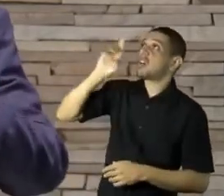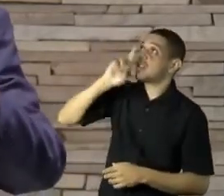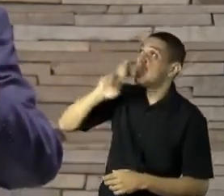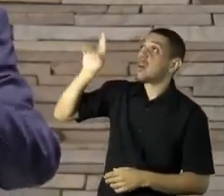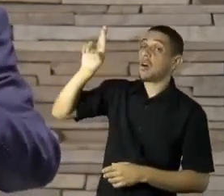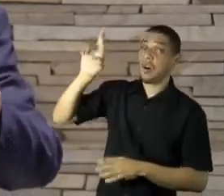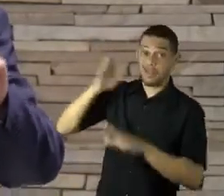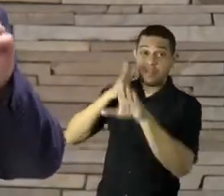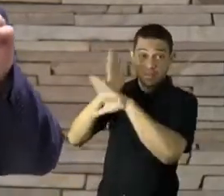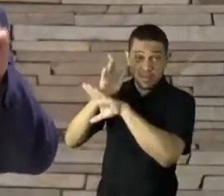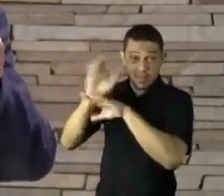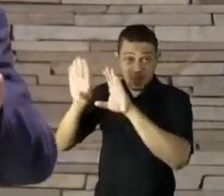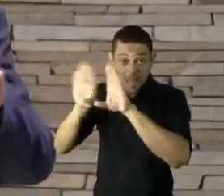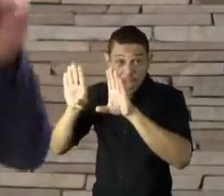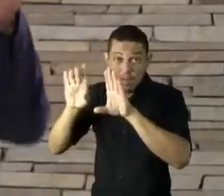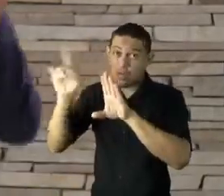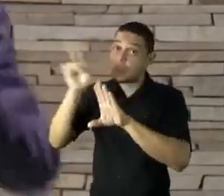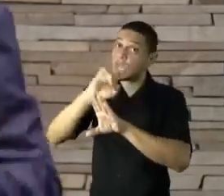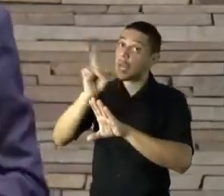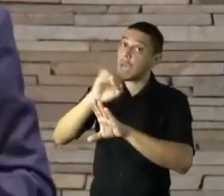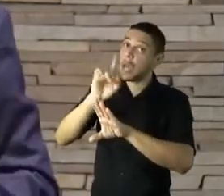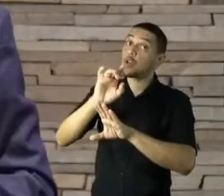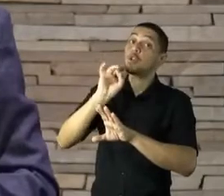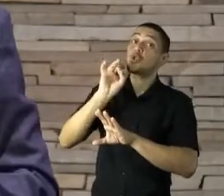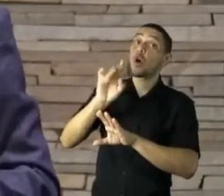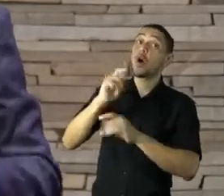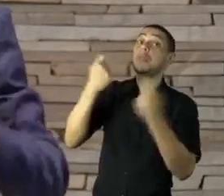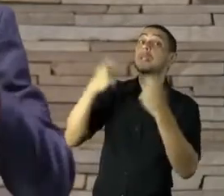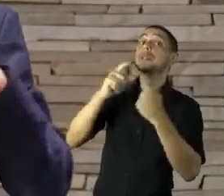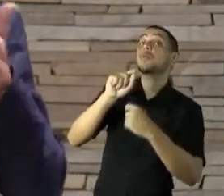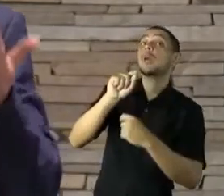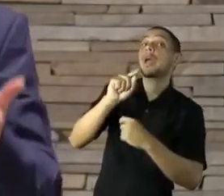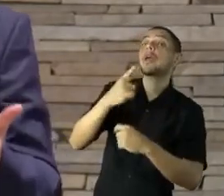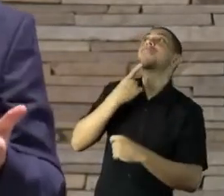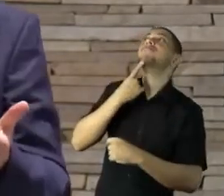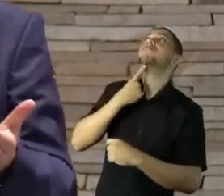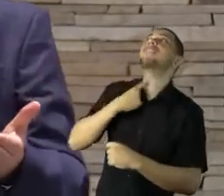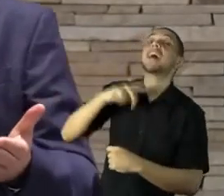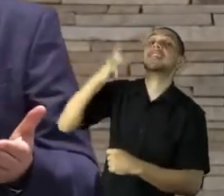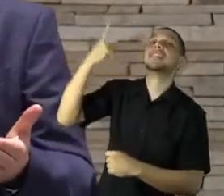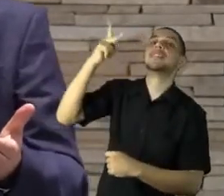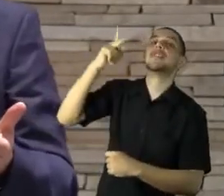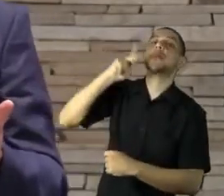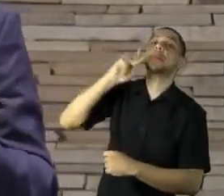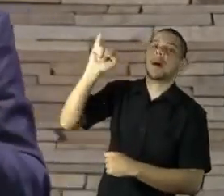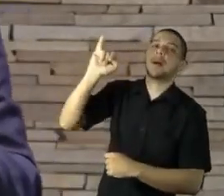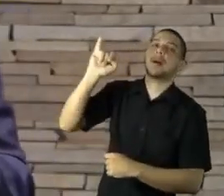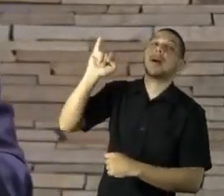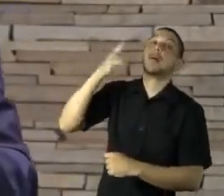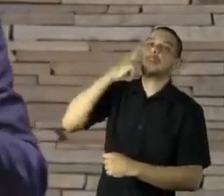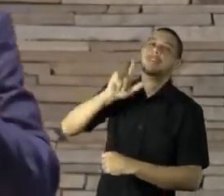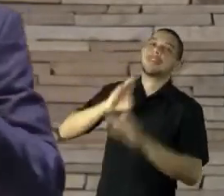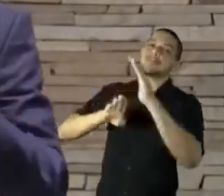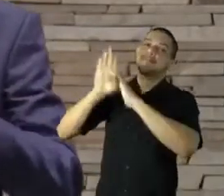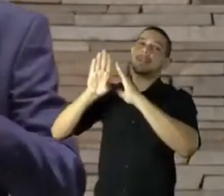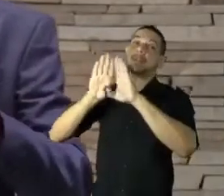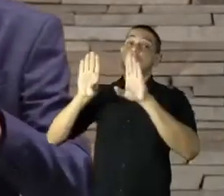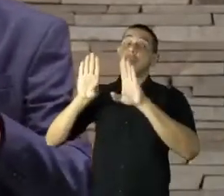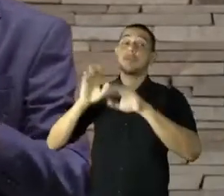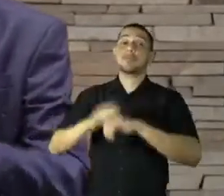aquele que faz a vontade do meu pai que está nos céus e Jesus continua dizendo nesse texto